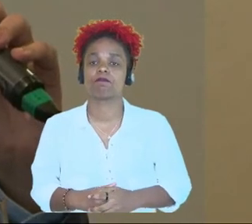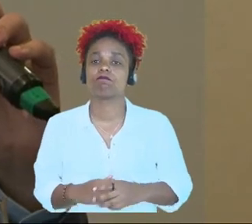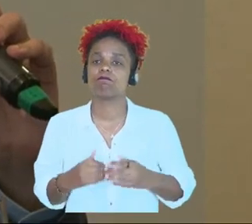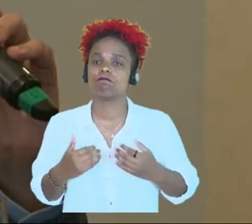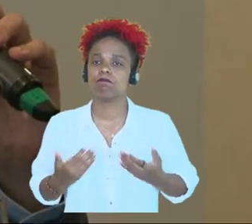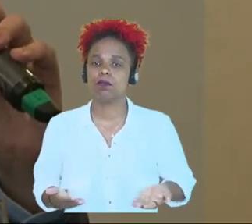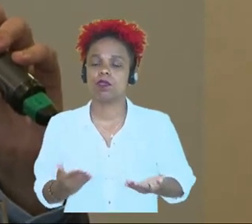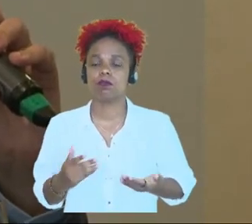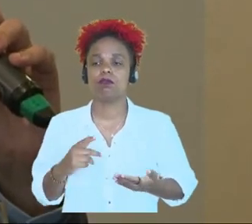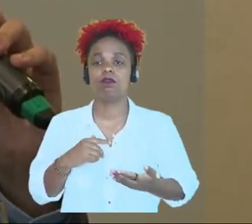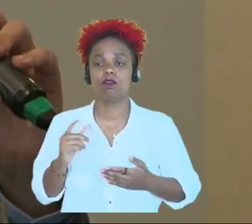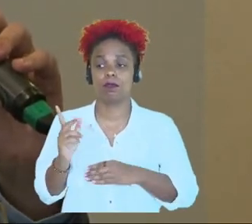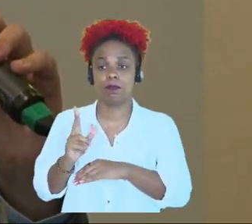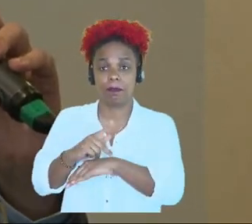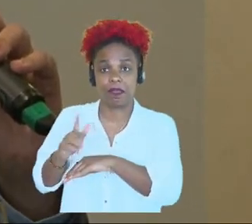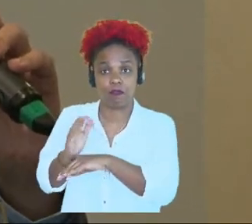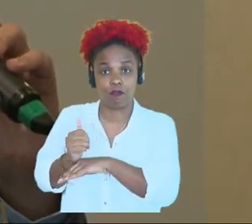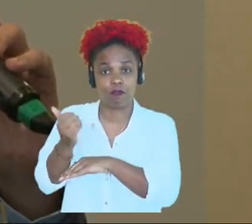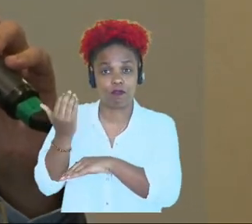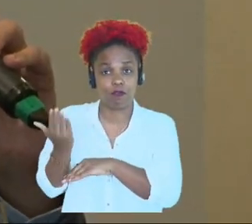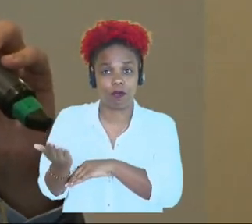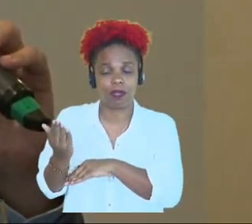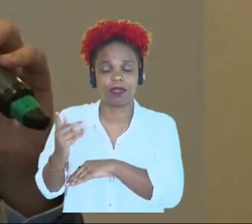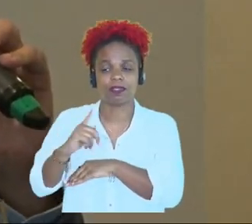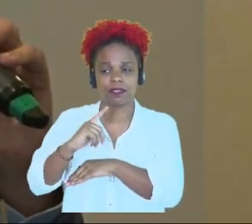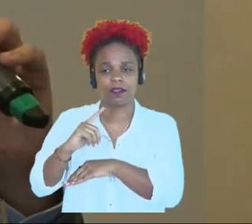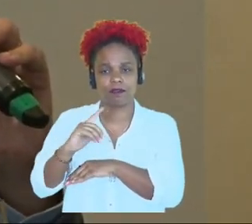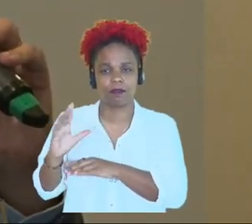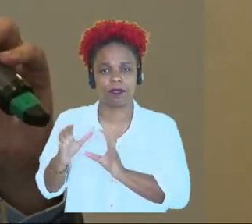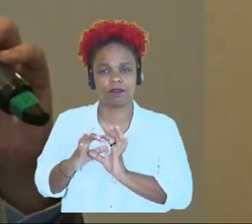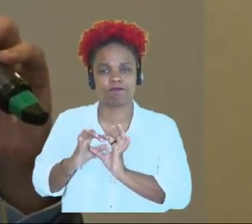Voltando à questão externa e fazendo essa amarração,